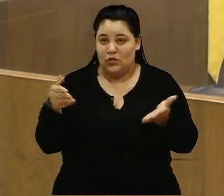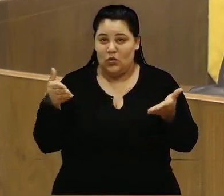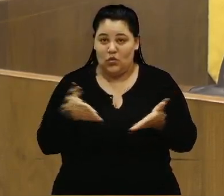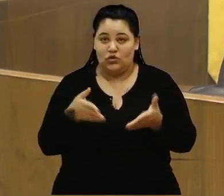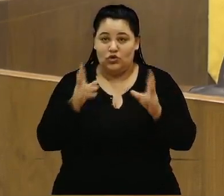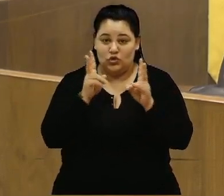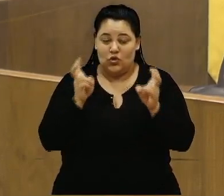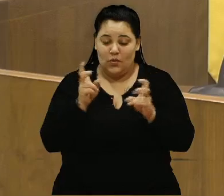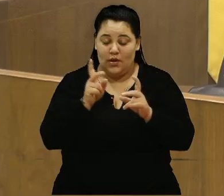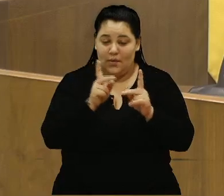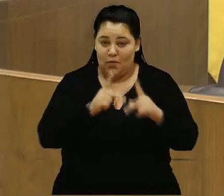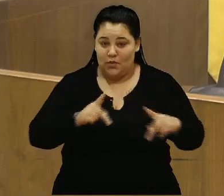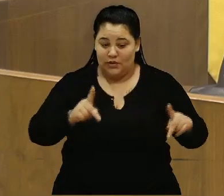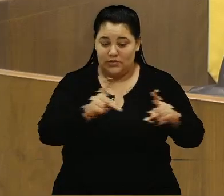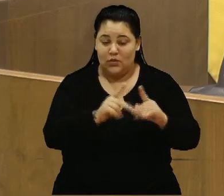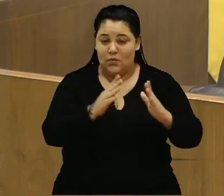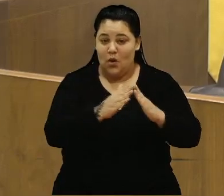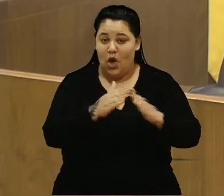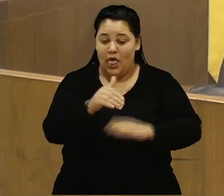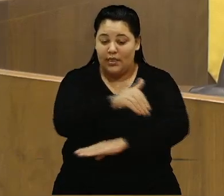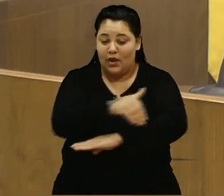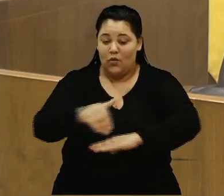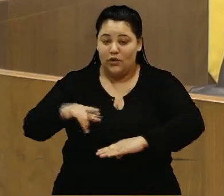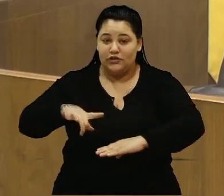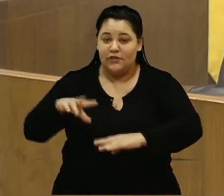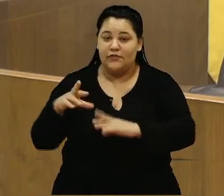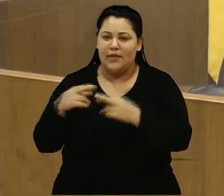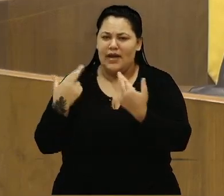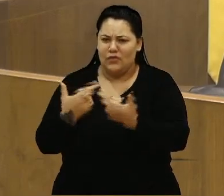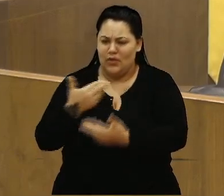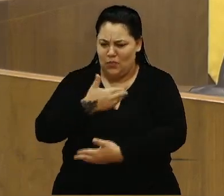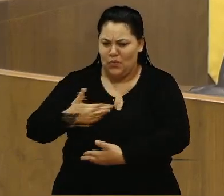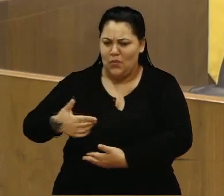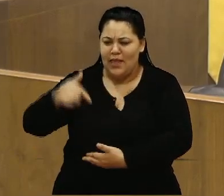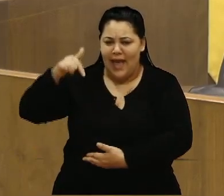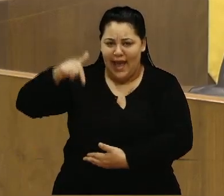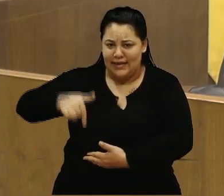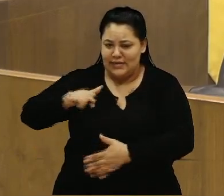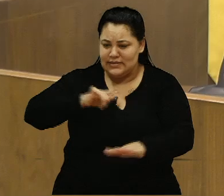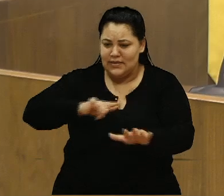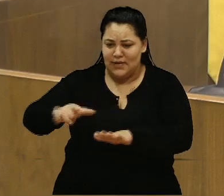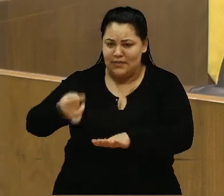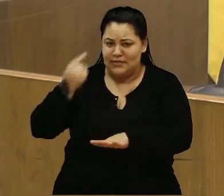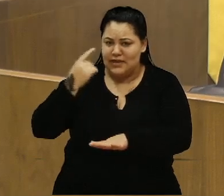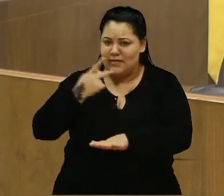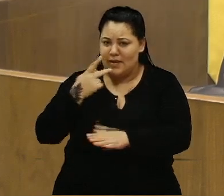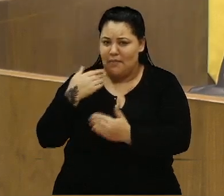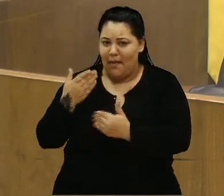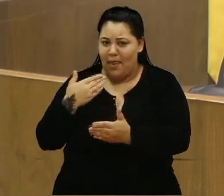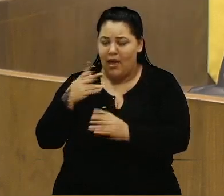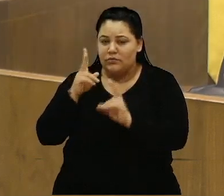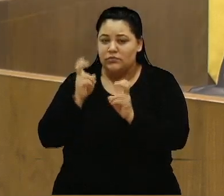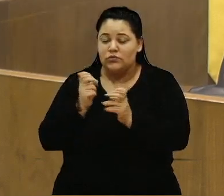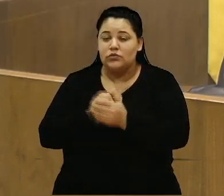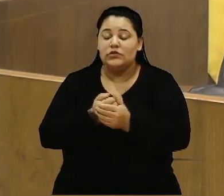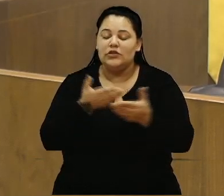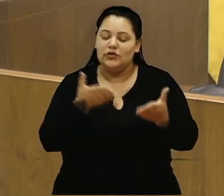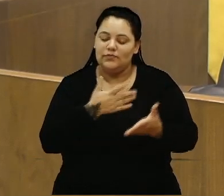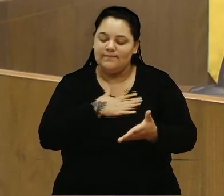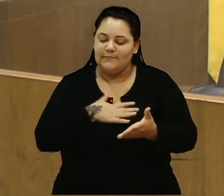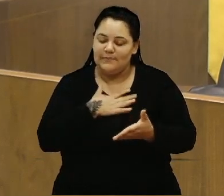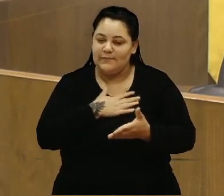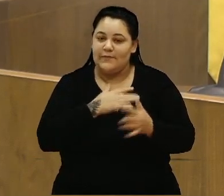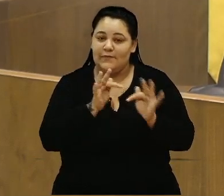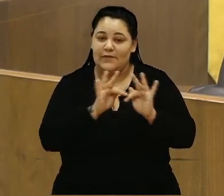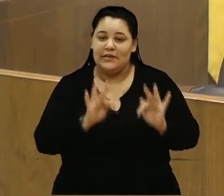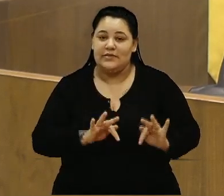a população em situação de rua. Nós tivemos uma audiência pública aqui nessa casa semana passada sobre esse tema. E aí hoje fiquei feliz porque saiu no